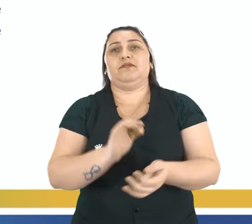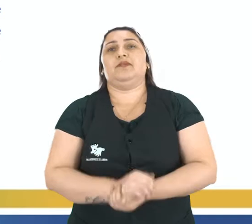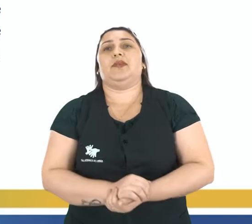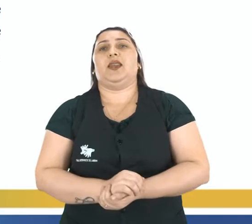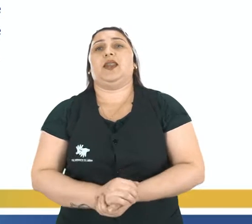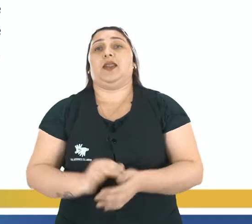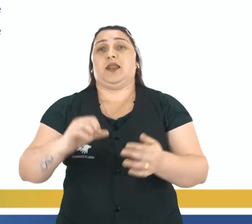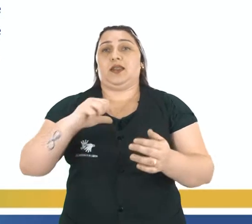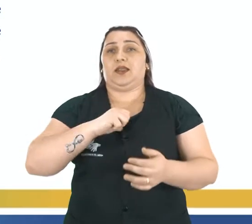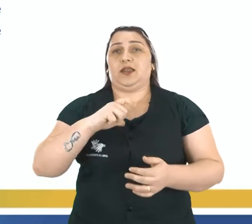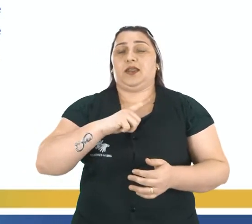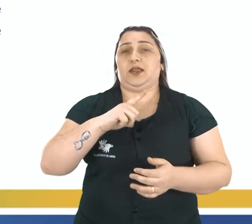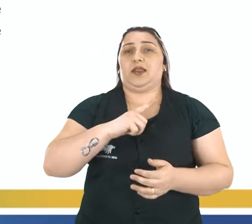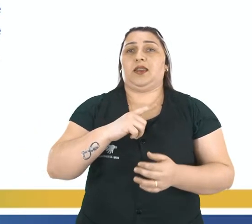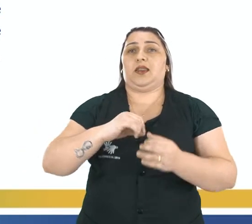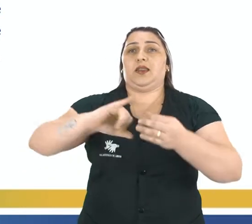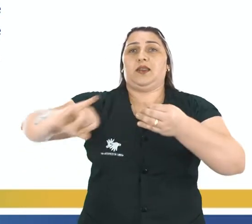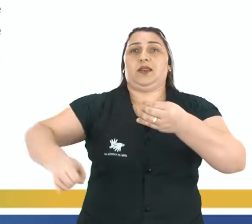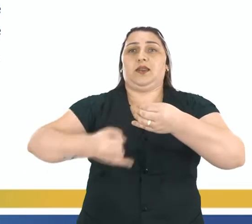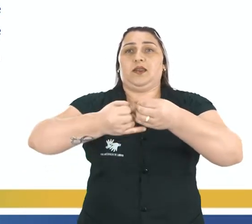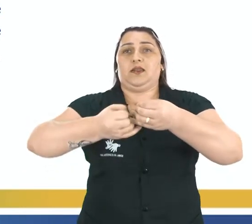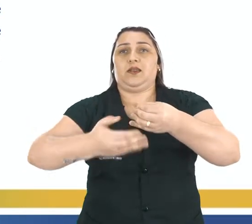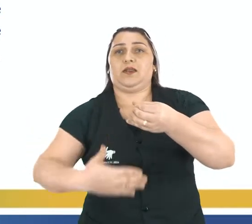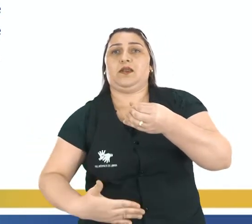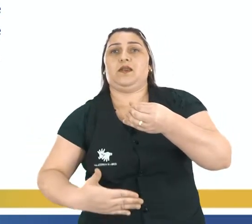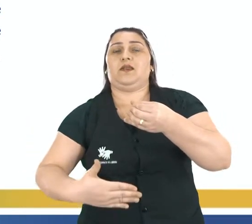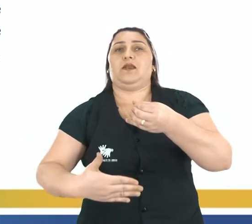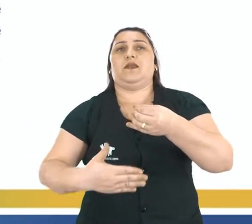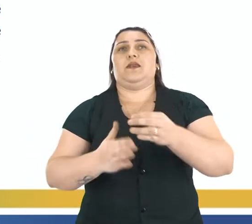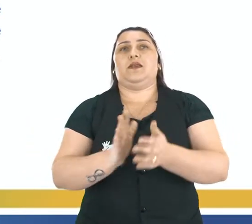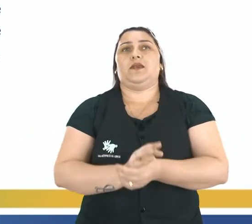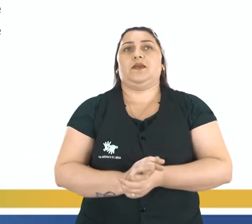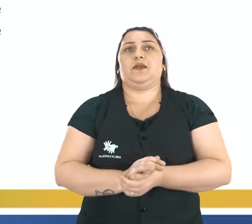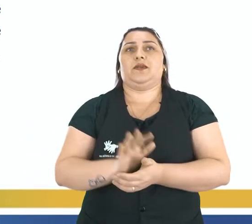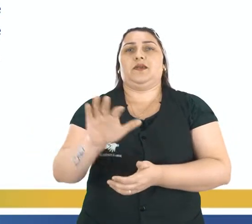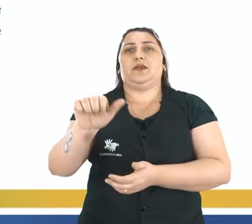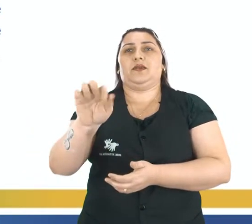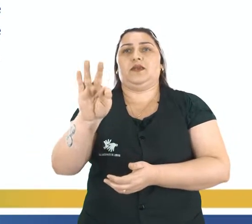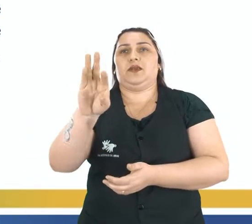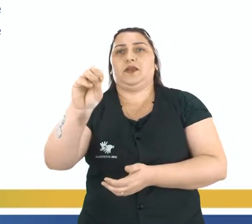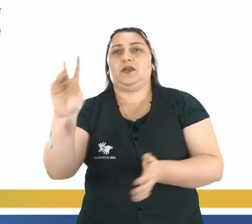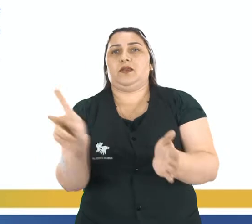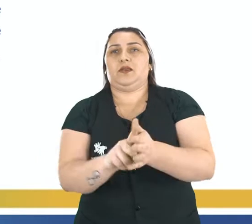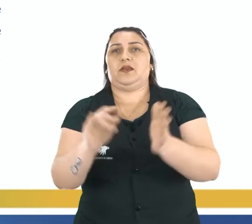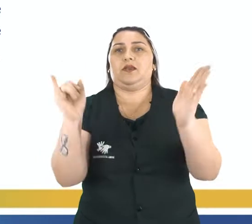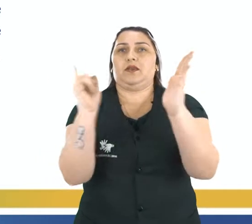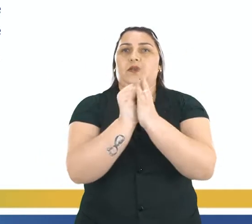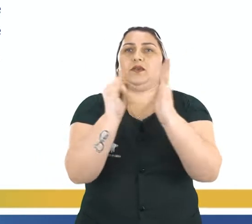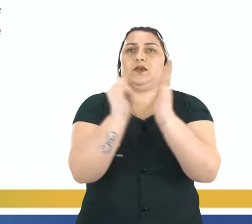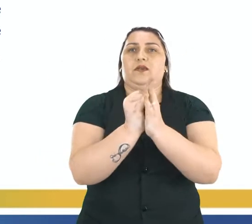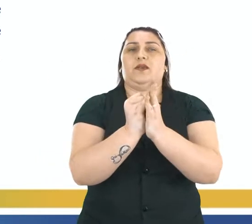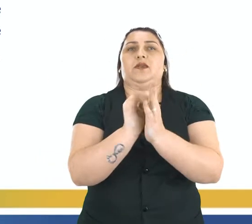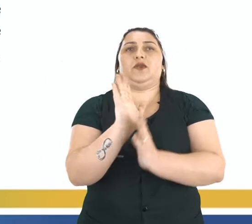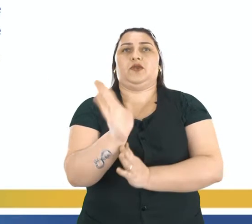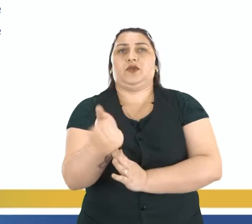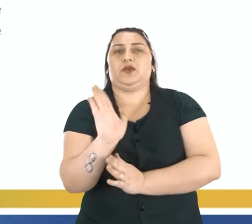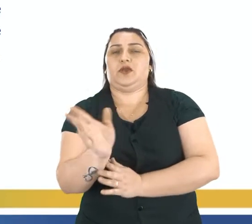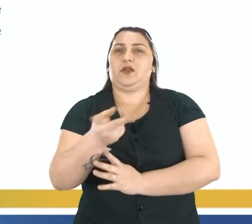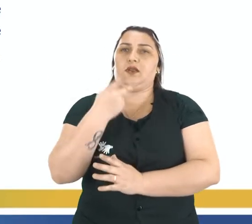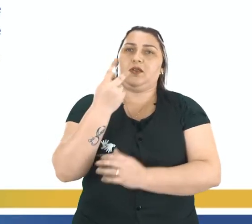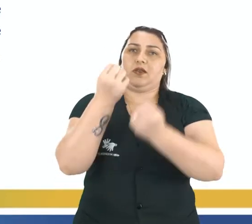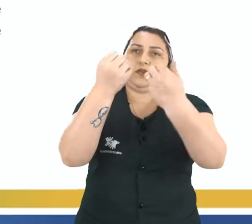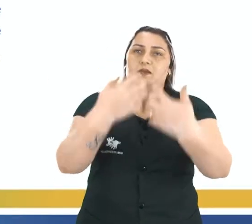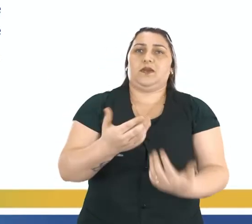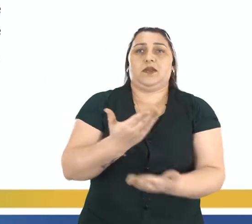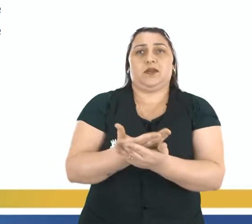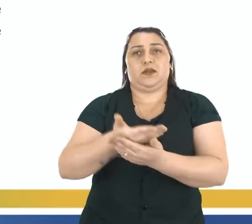Essa repressão ela vai ser justificada principalmente por uma coisa chamada de atos institucionais. A gente falou um pouco sobre o que eram esses atos